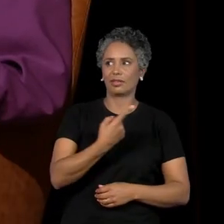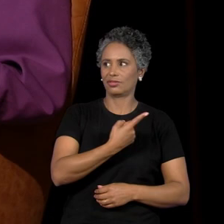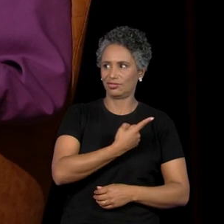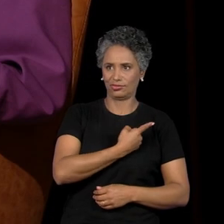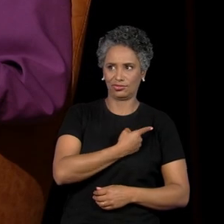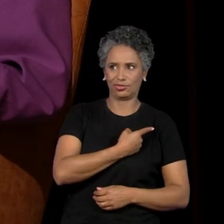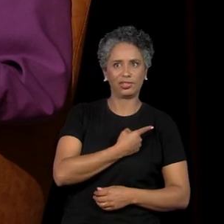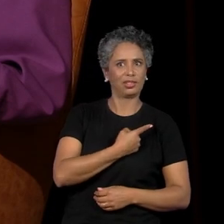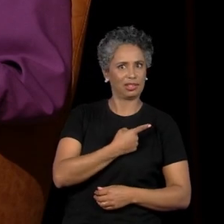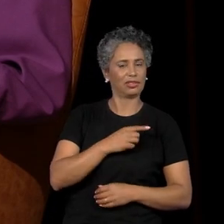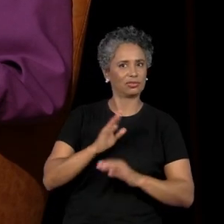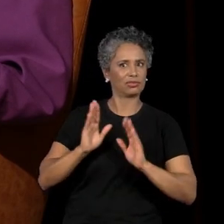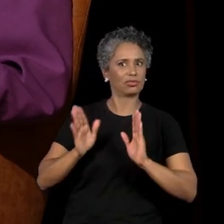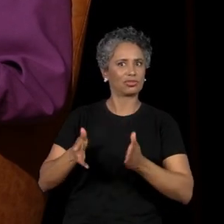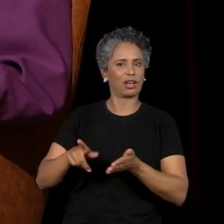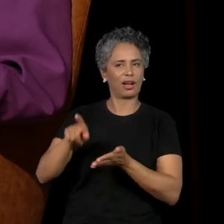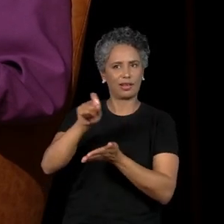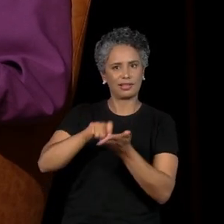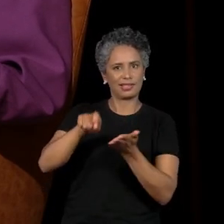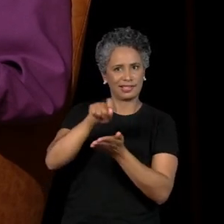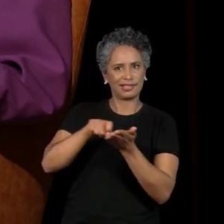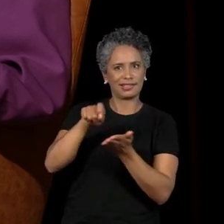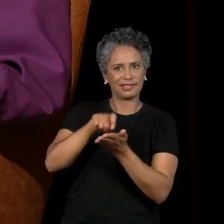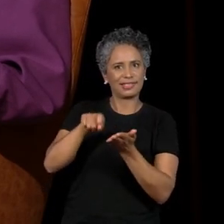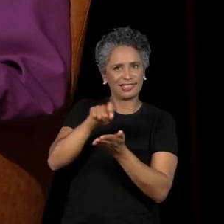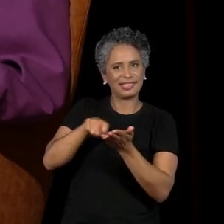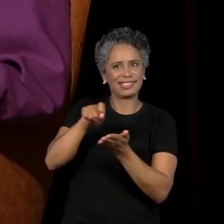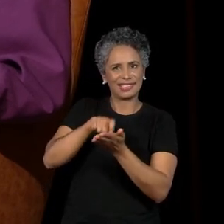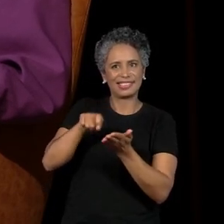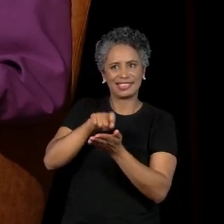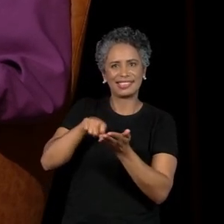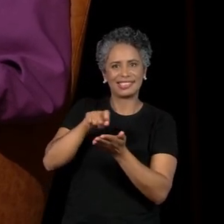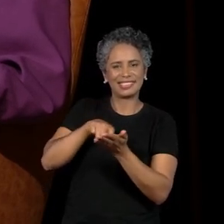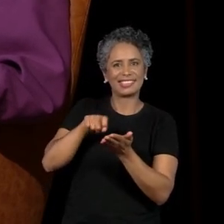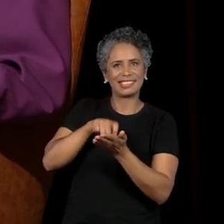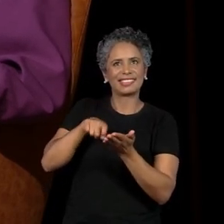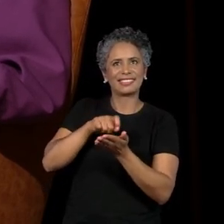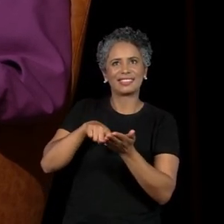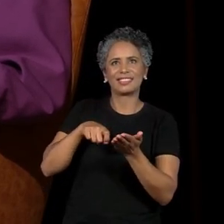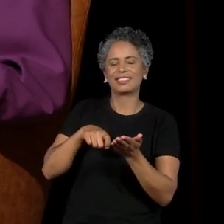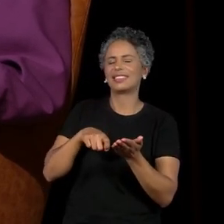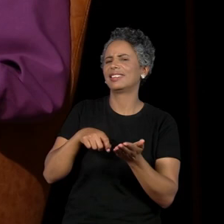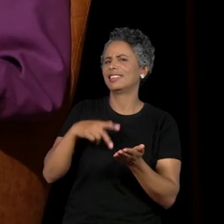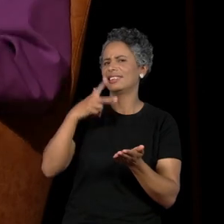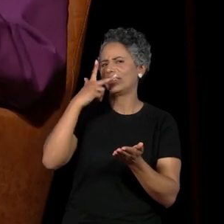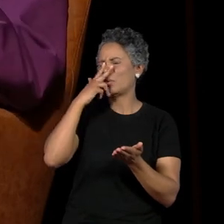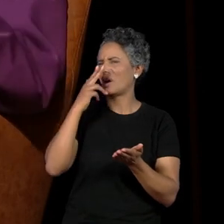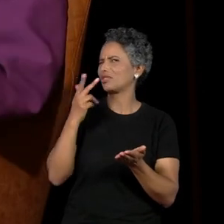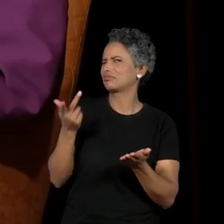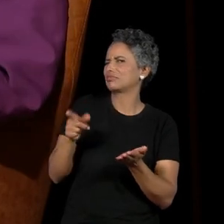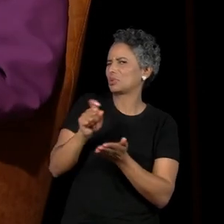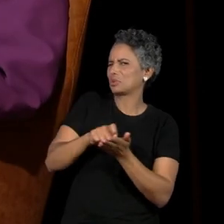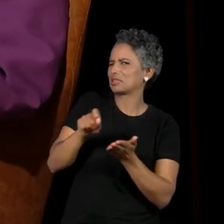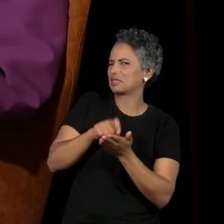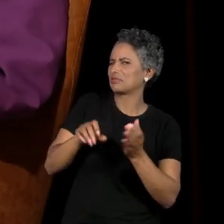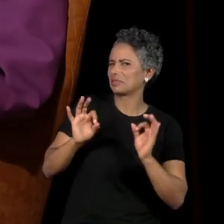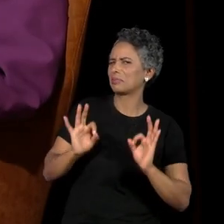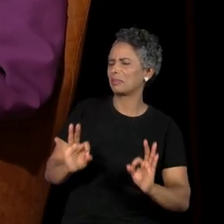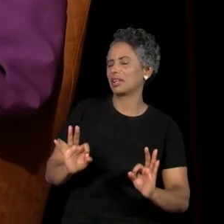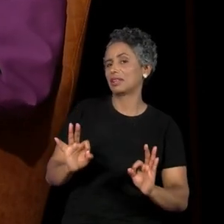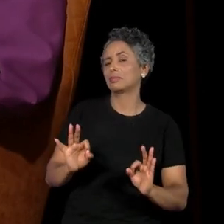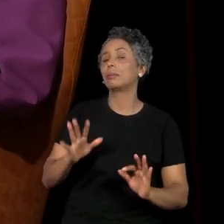A gente escreveu... Eu escrevi. Eu não sou escritor, não, mas escrevi dois livros. Escrevi A Vida da